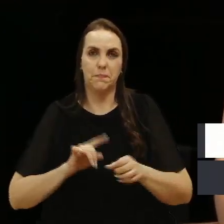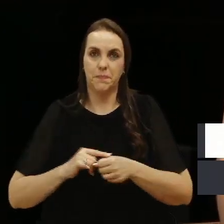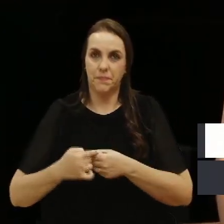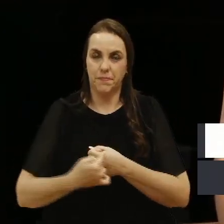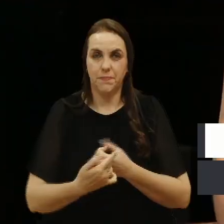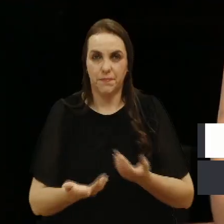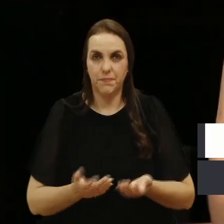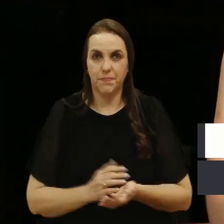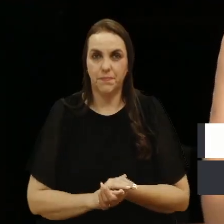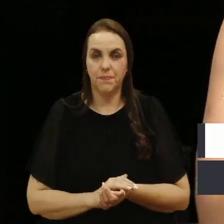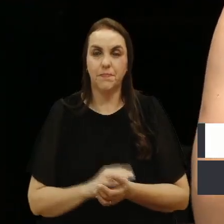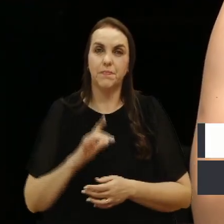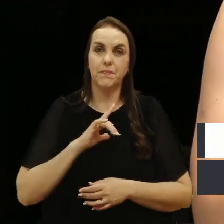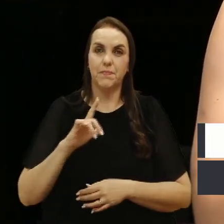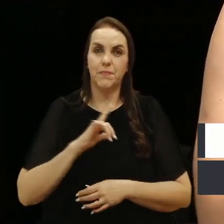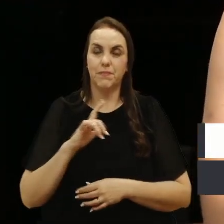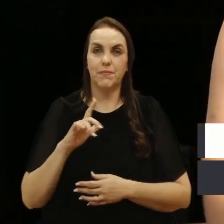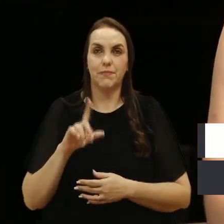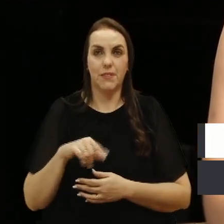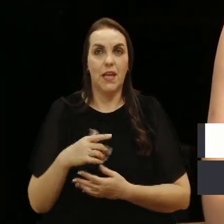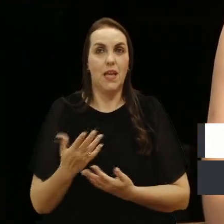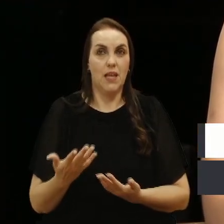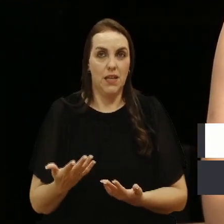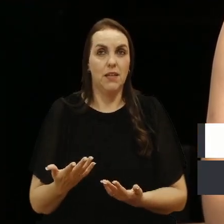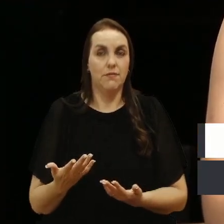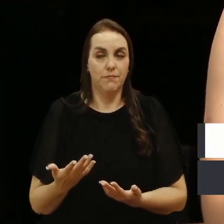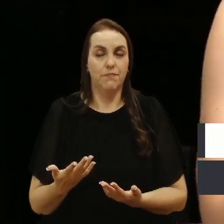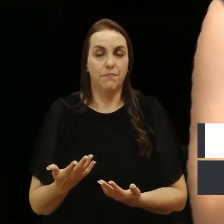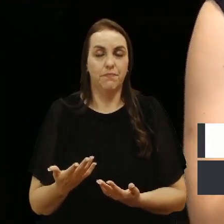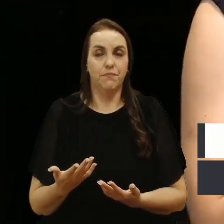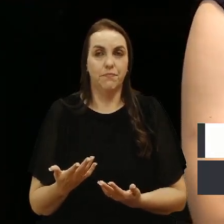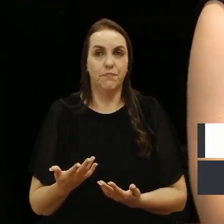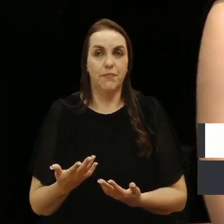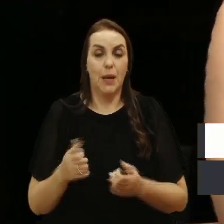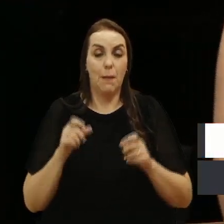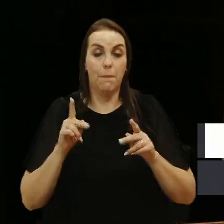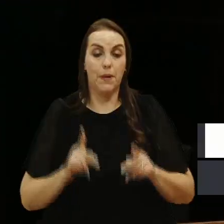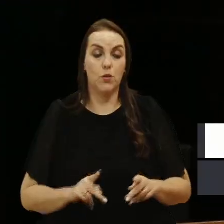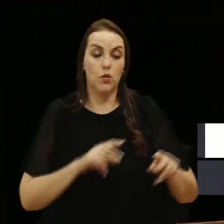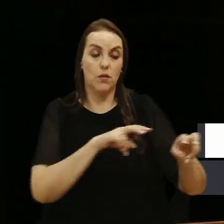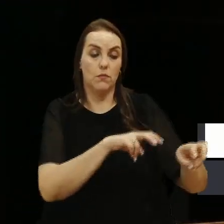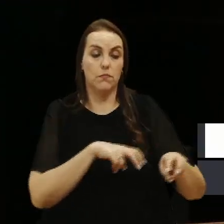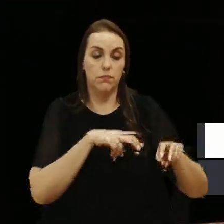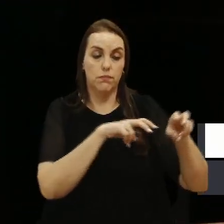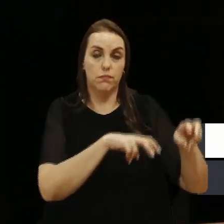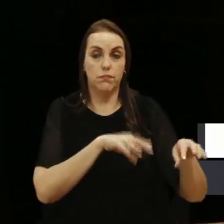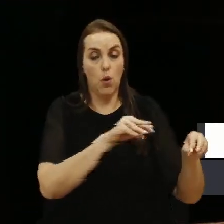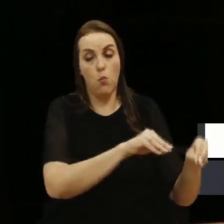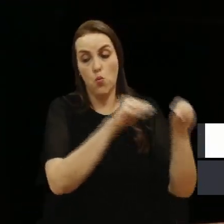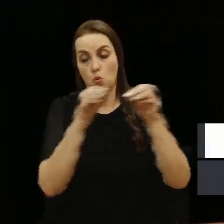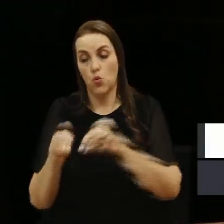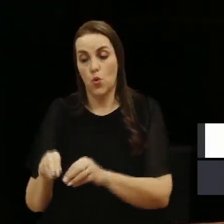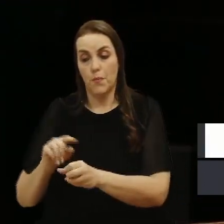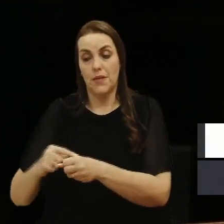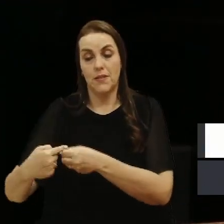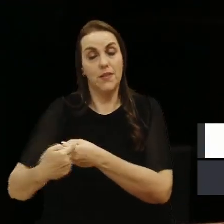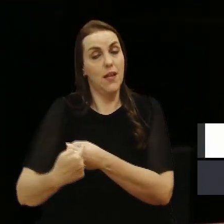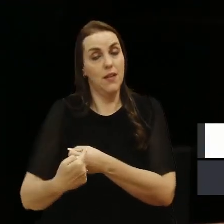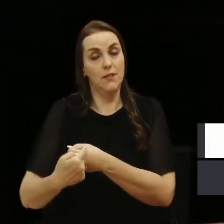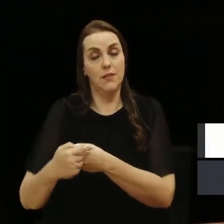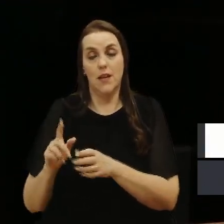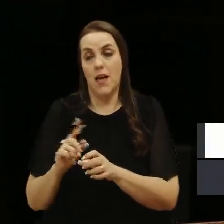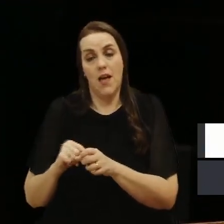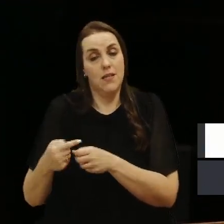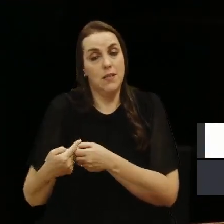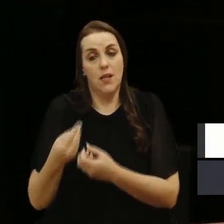né, uma grande... as pessoas do campo vieram para a cidade e isso fez com que as cidades